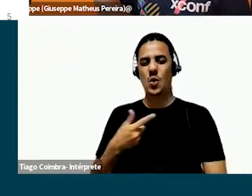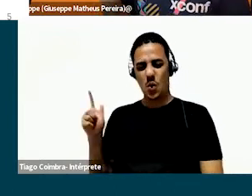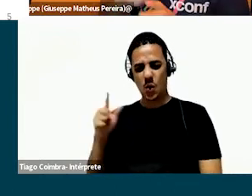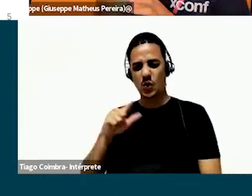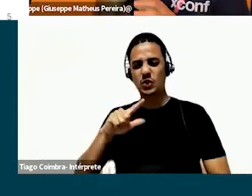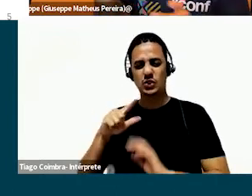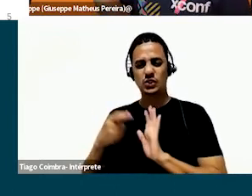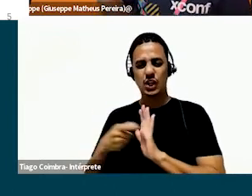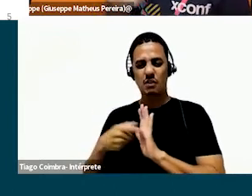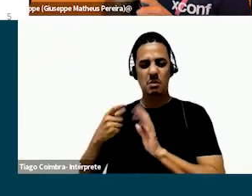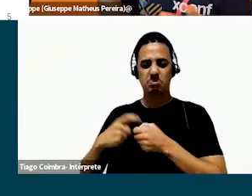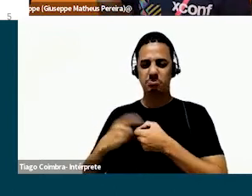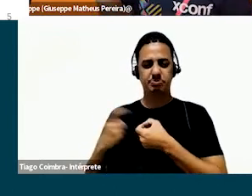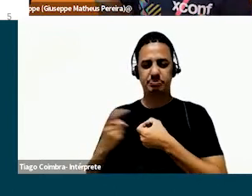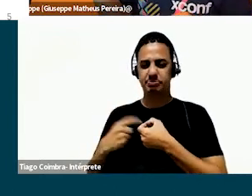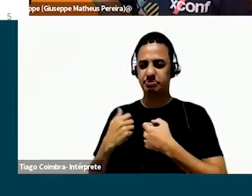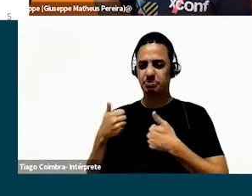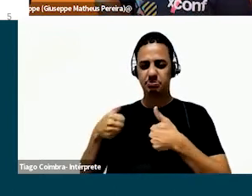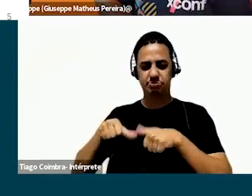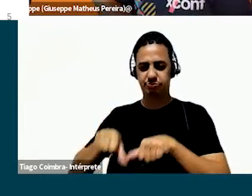manutenção terrível, foram, né, desligados,